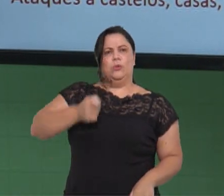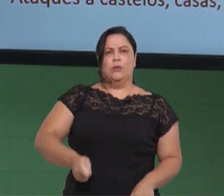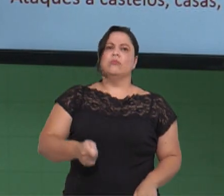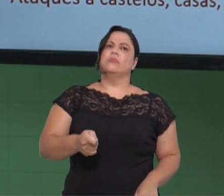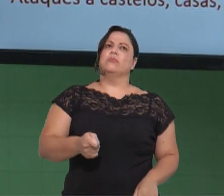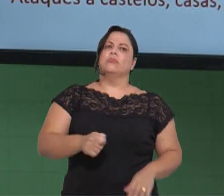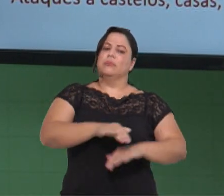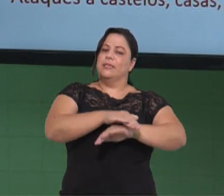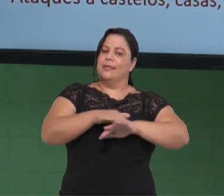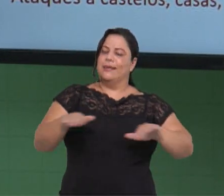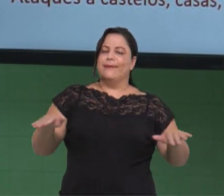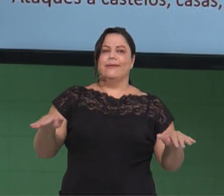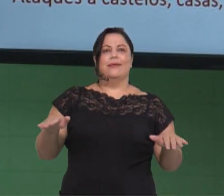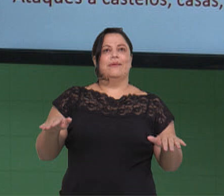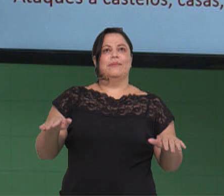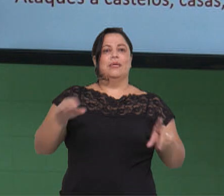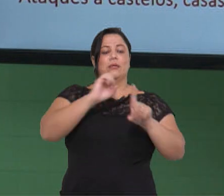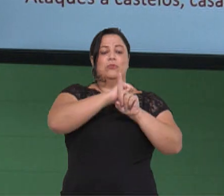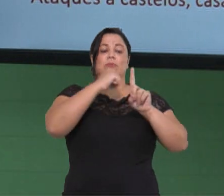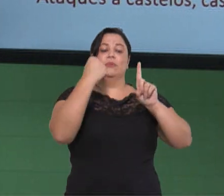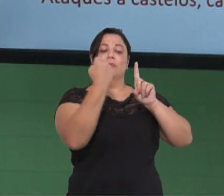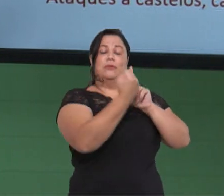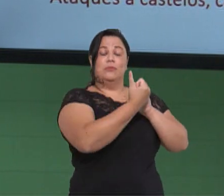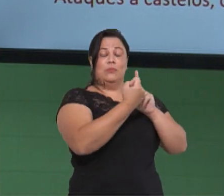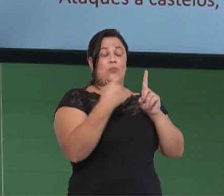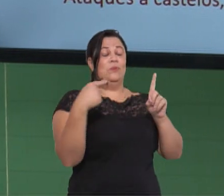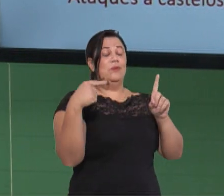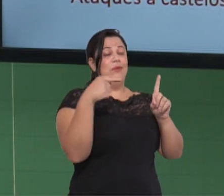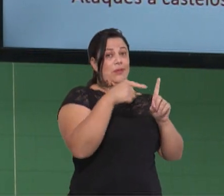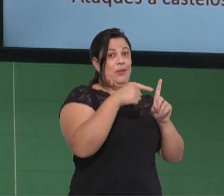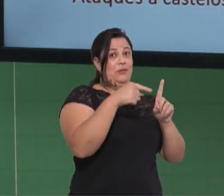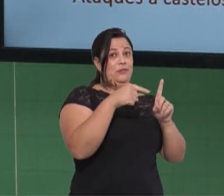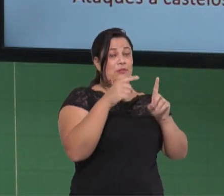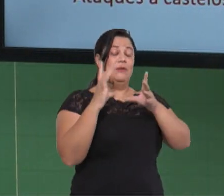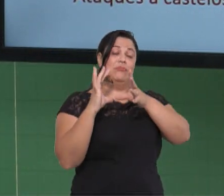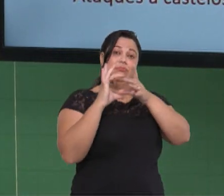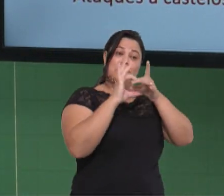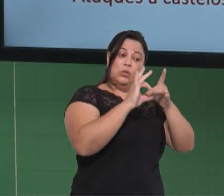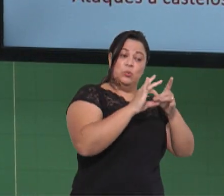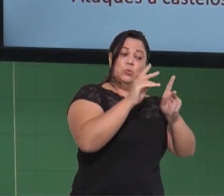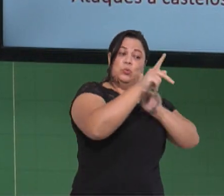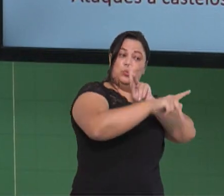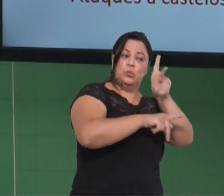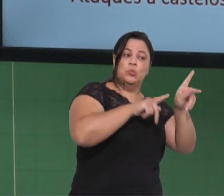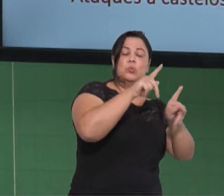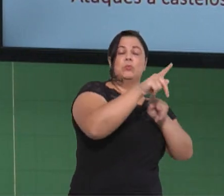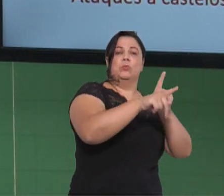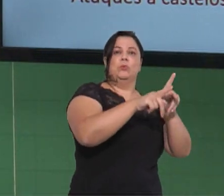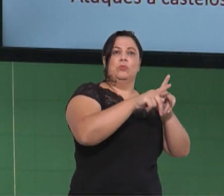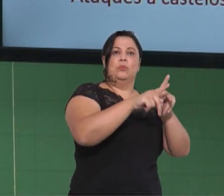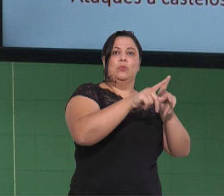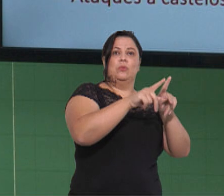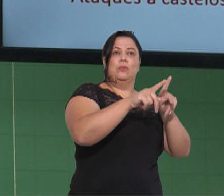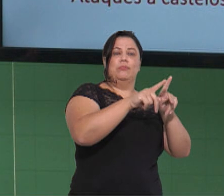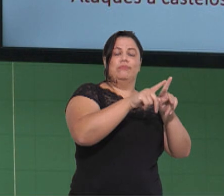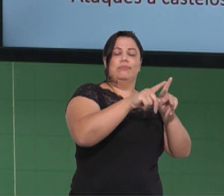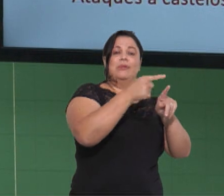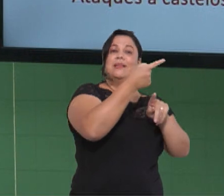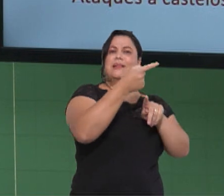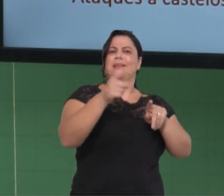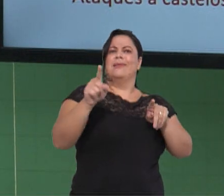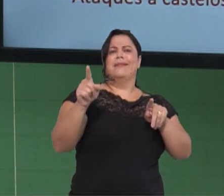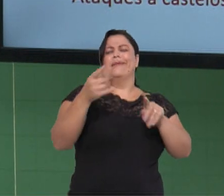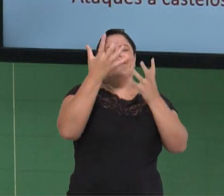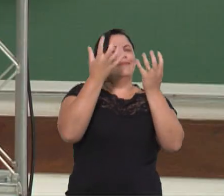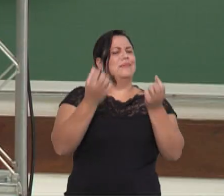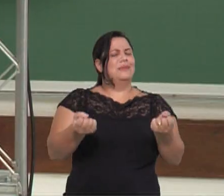nobreza sobre a sociedade civil. Ele permanece do lado da população, não aceitando o fim dos privilégios do primeiro e